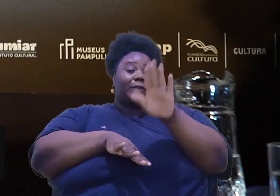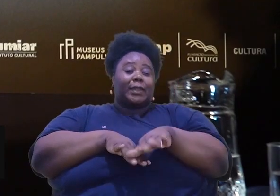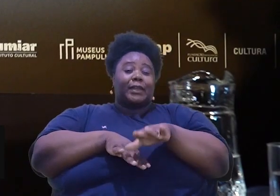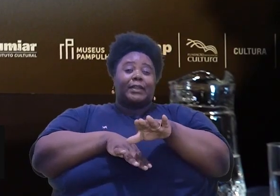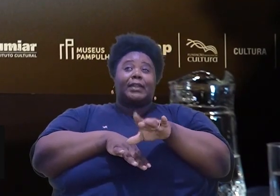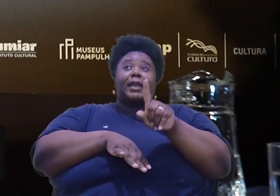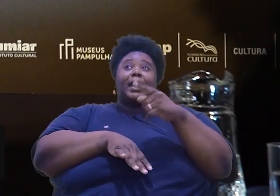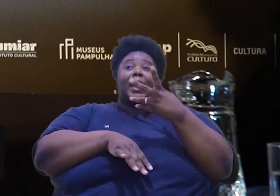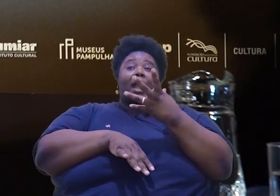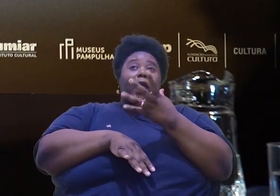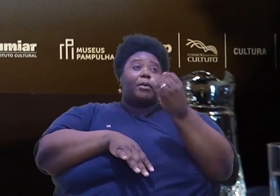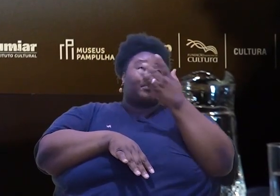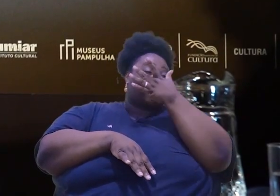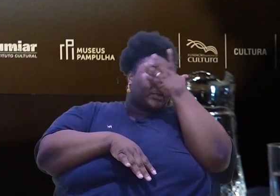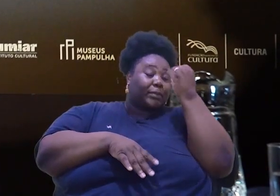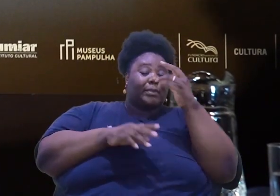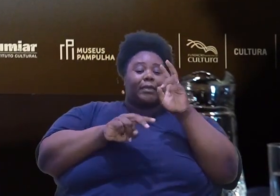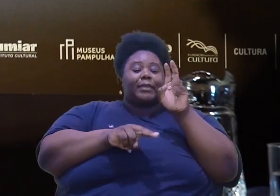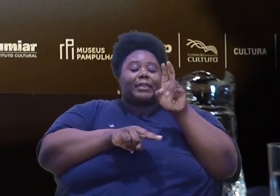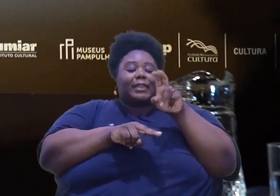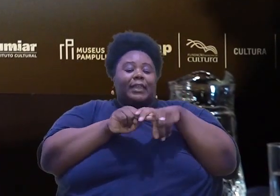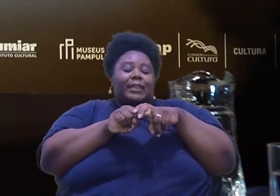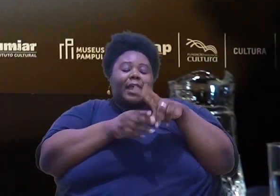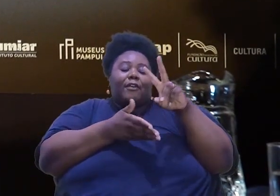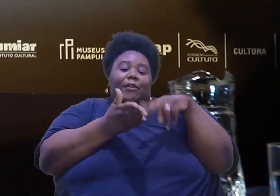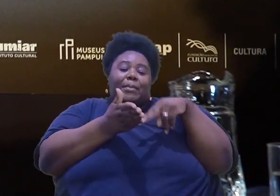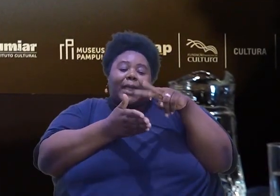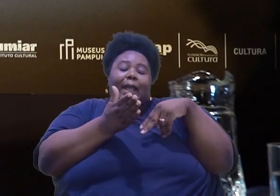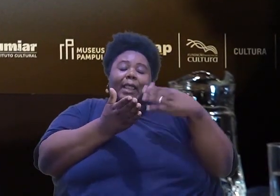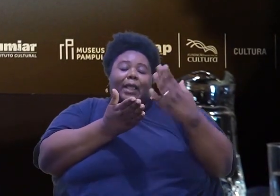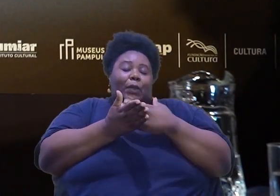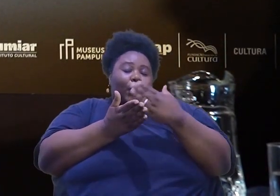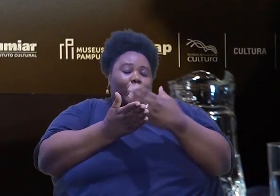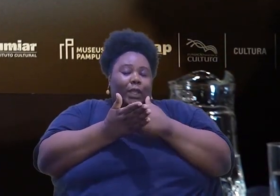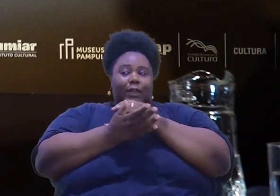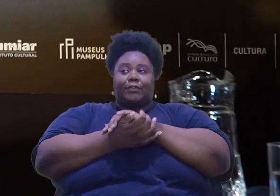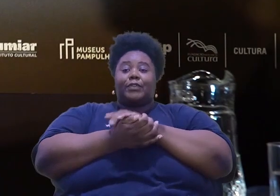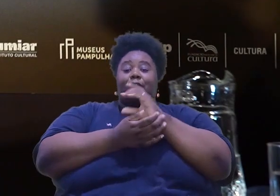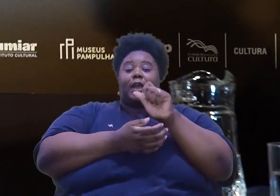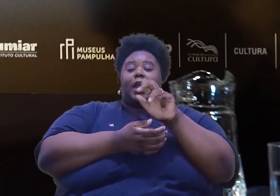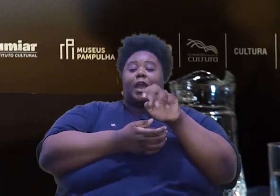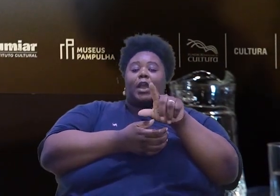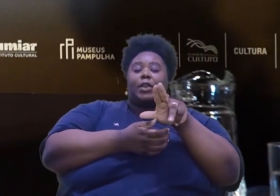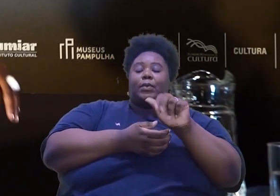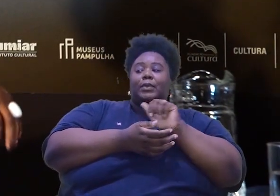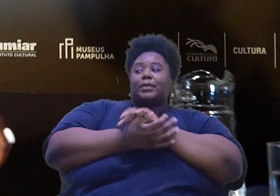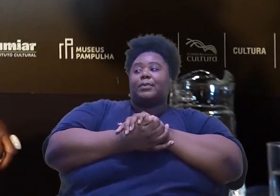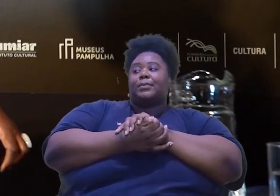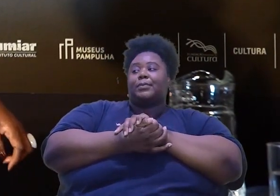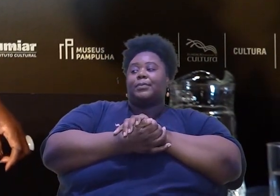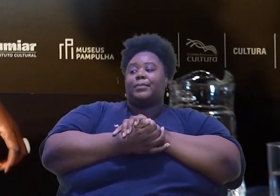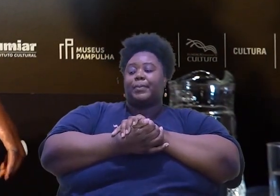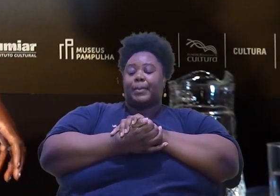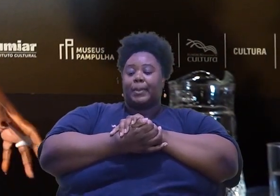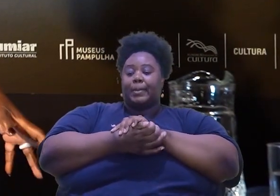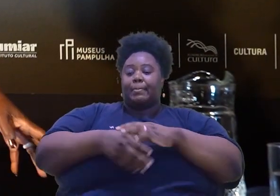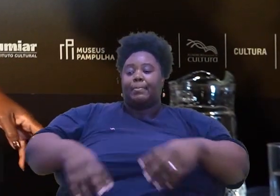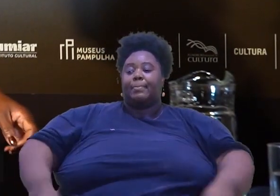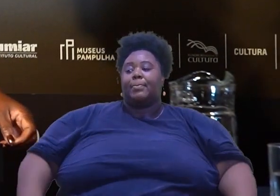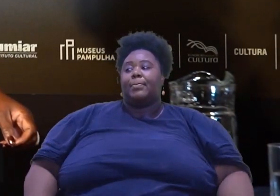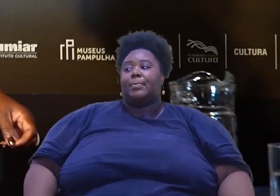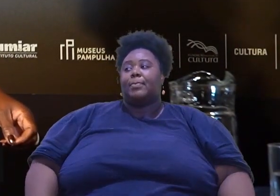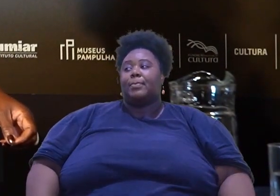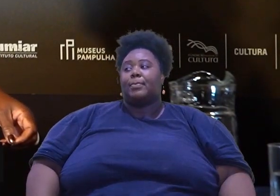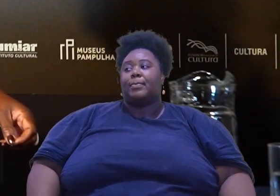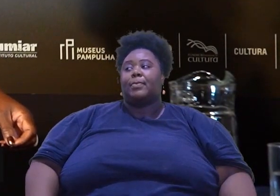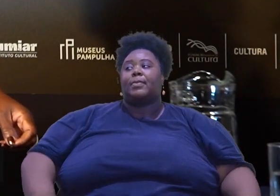verdadeiro serão de leitura. A gente sentava para ler o livro de Carolina Maria de Jesus. Por quê?